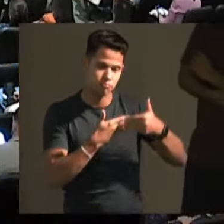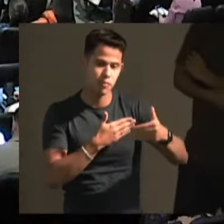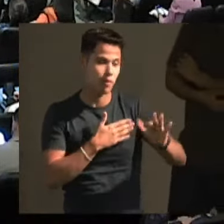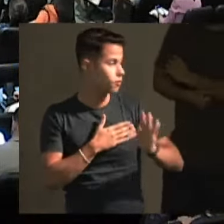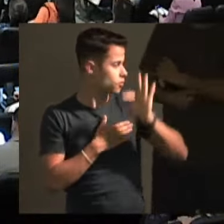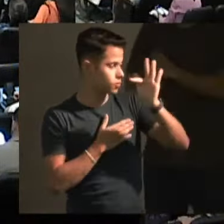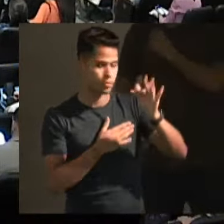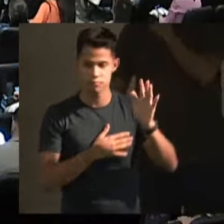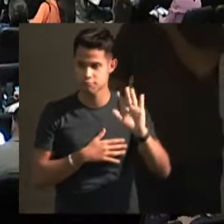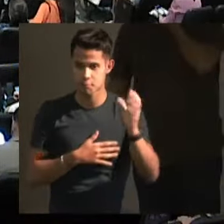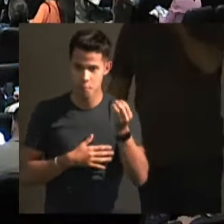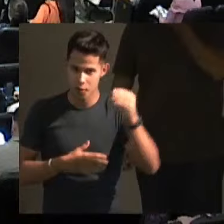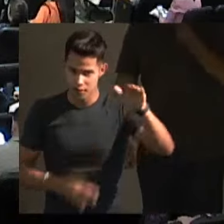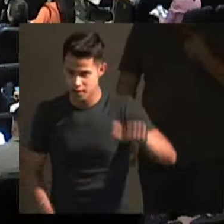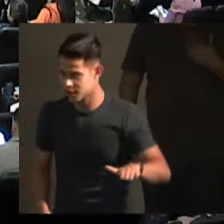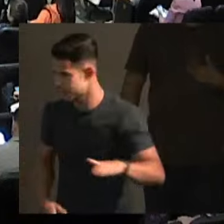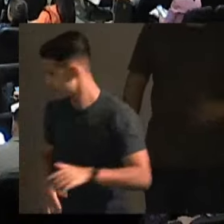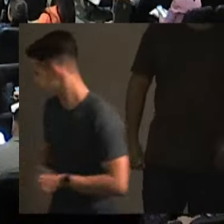Olá, boa tarde.